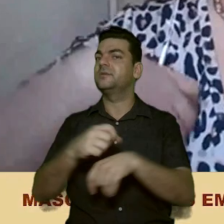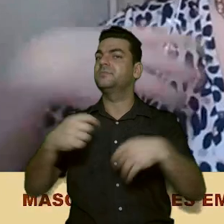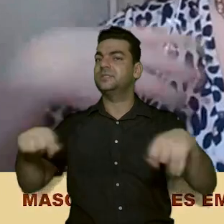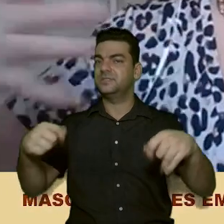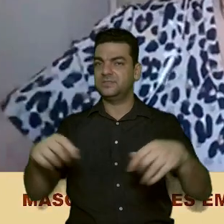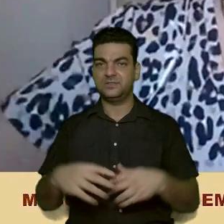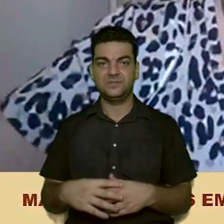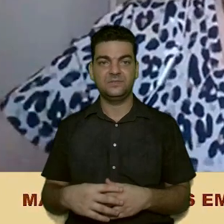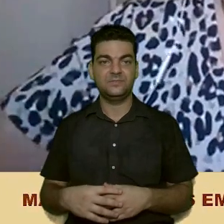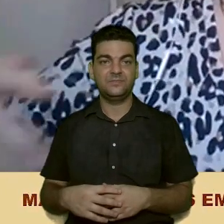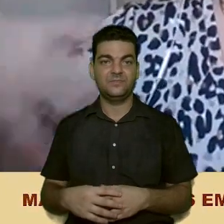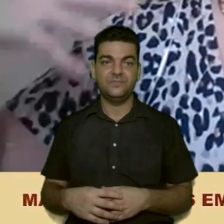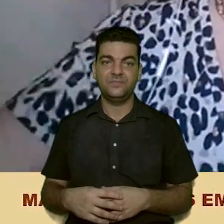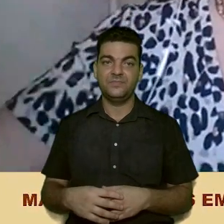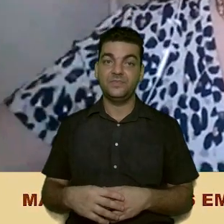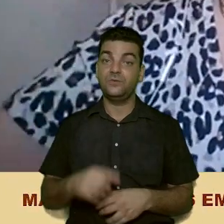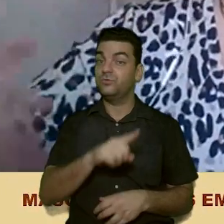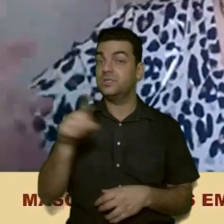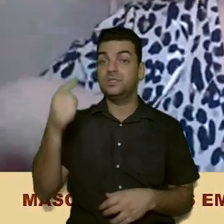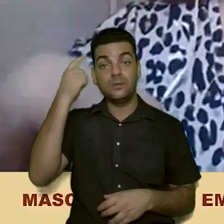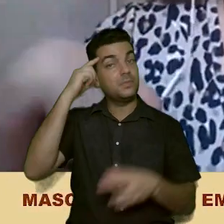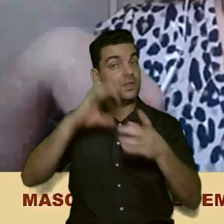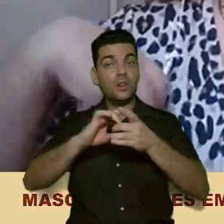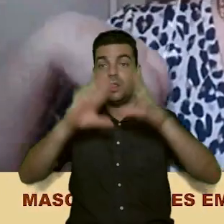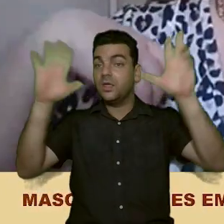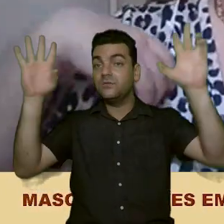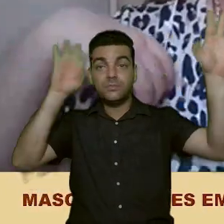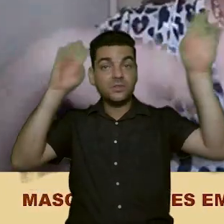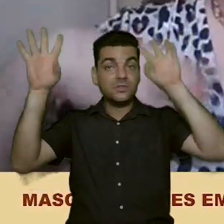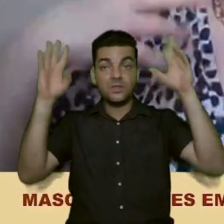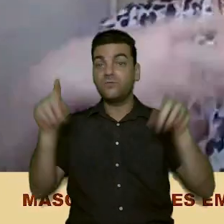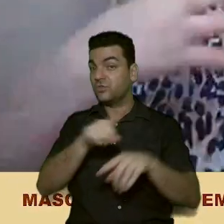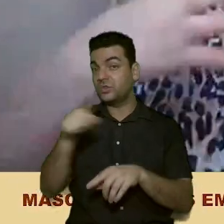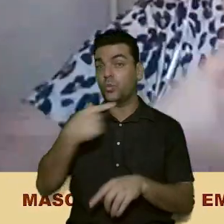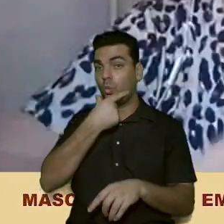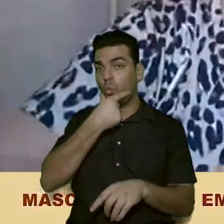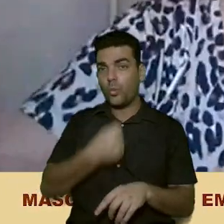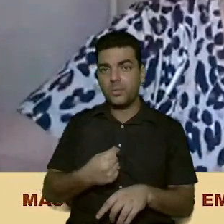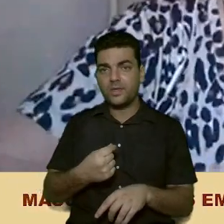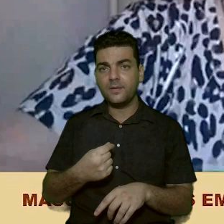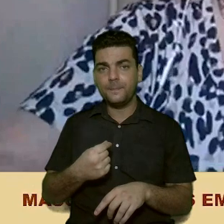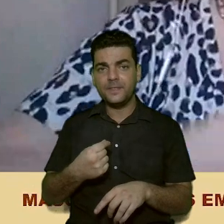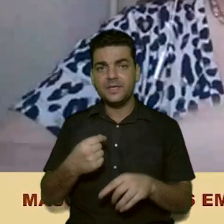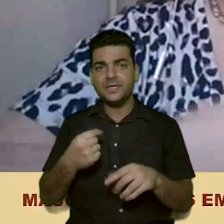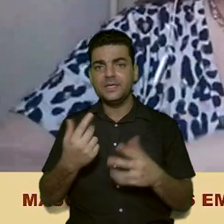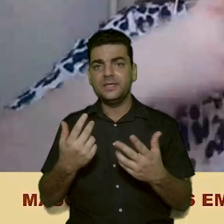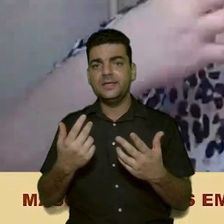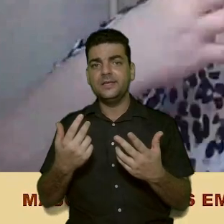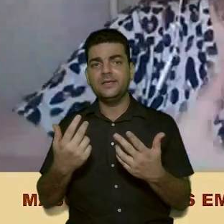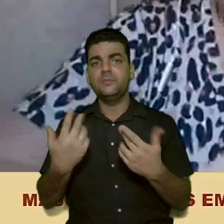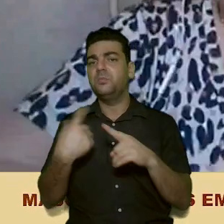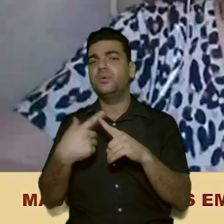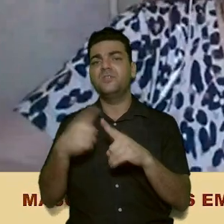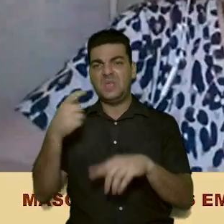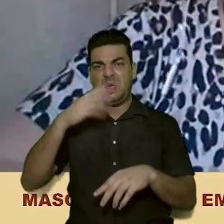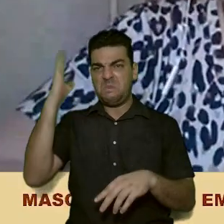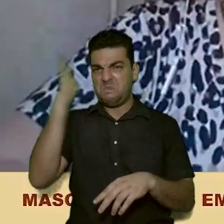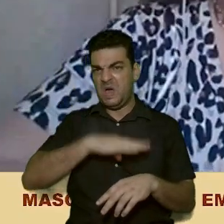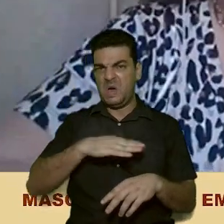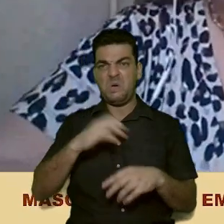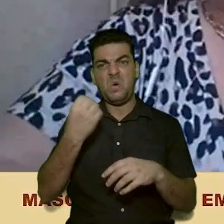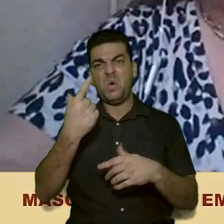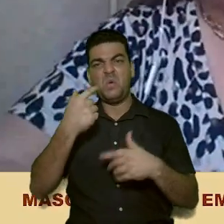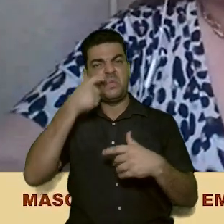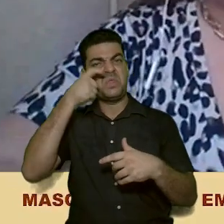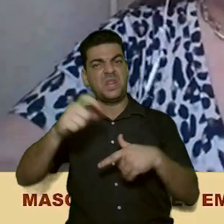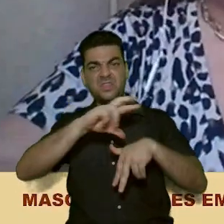Sejam livres desses estigmas, compreendam que a sua masculinidade não está definida pela sua orientação